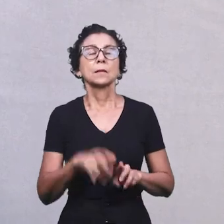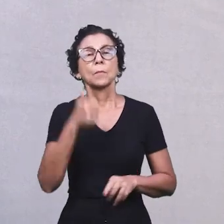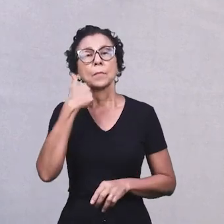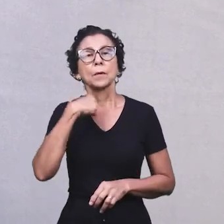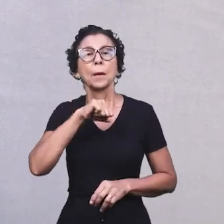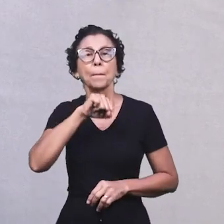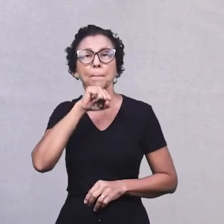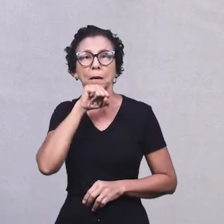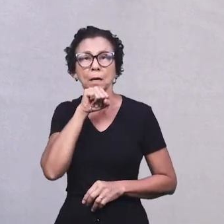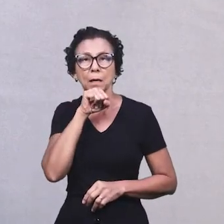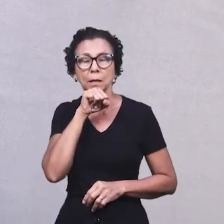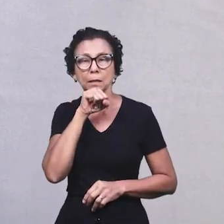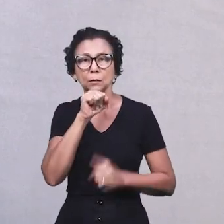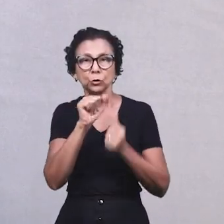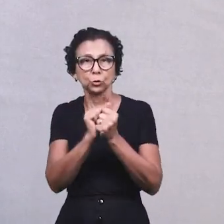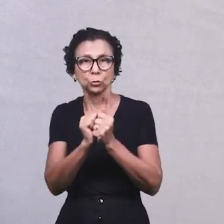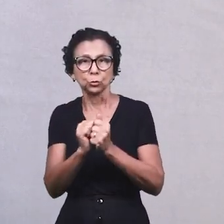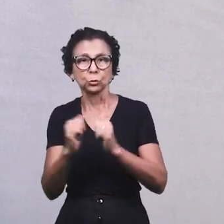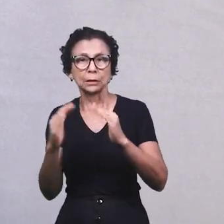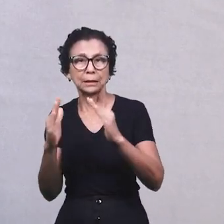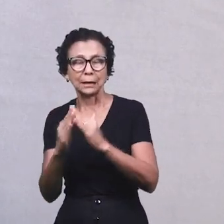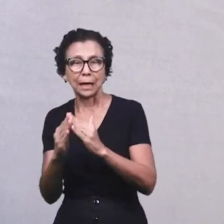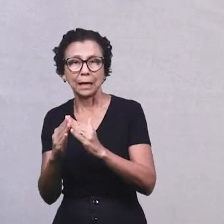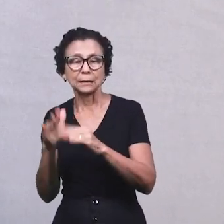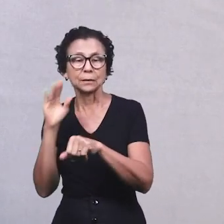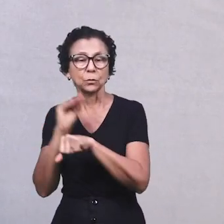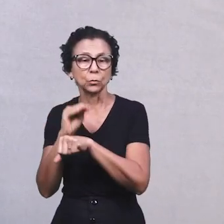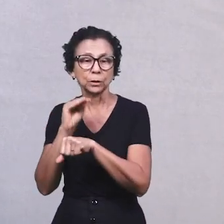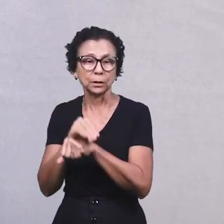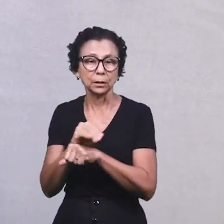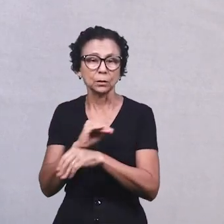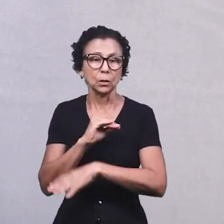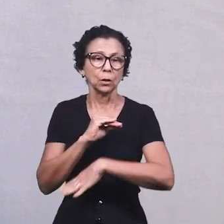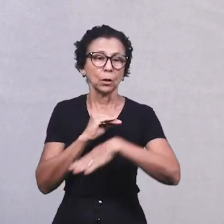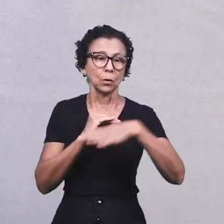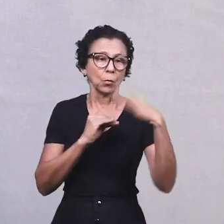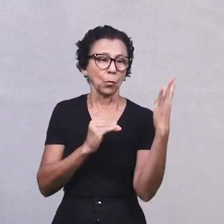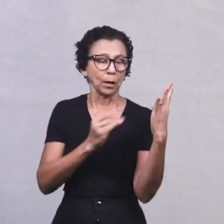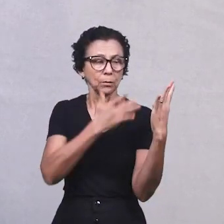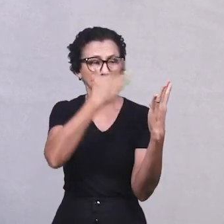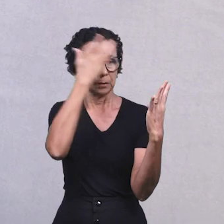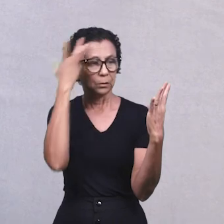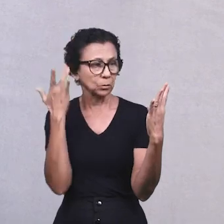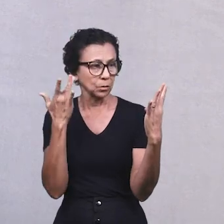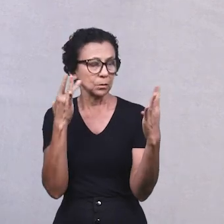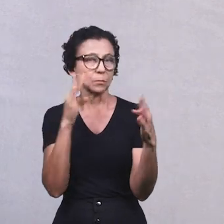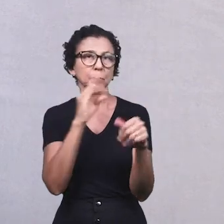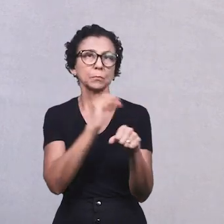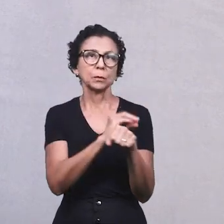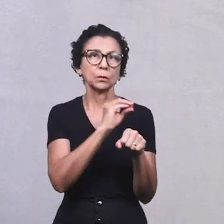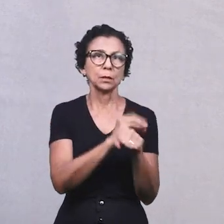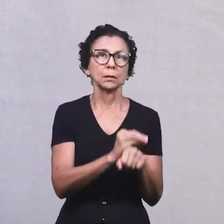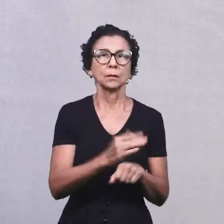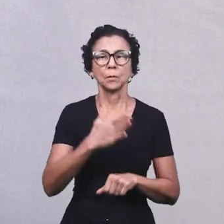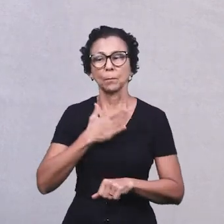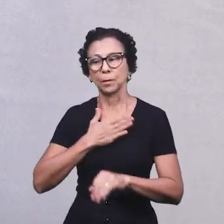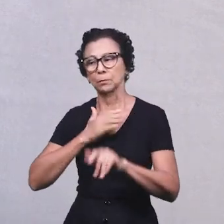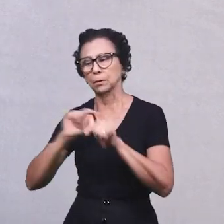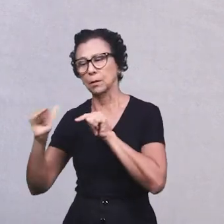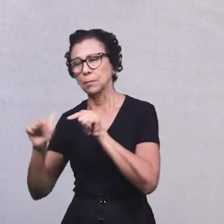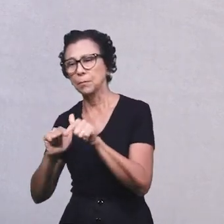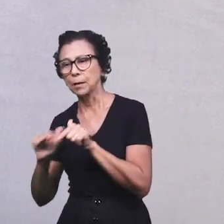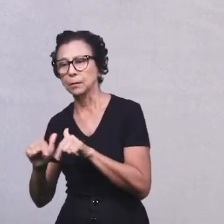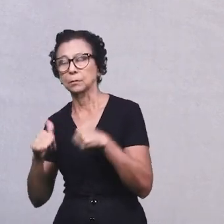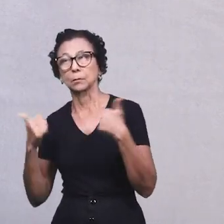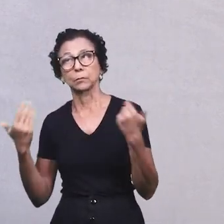mãe idosa, morando na minha casa. Então, eram 4 ali para cuidar e ainda mais uma produção. Então, foi o momento que eu